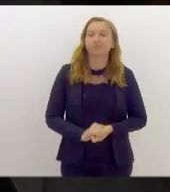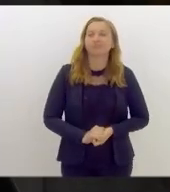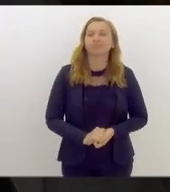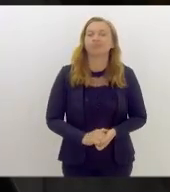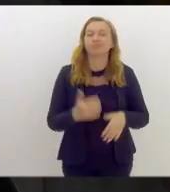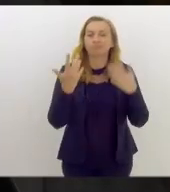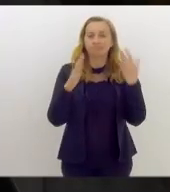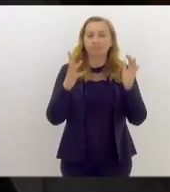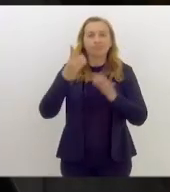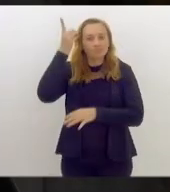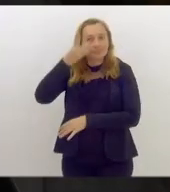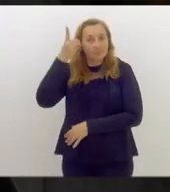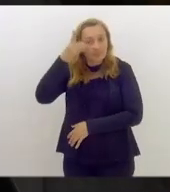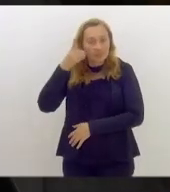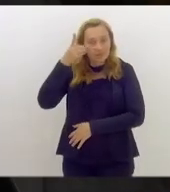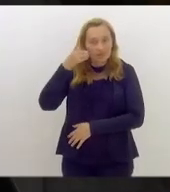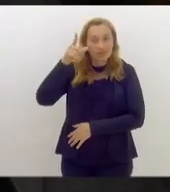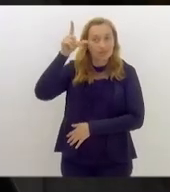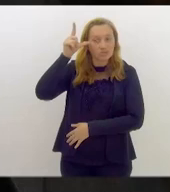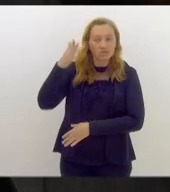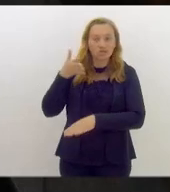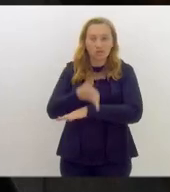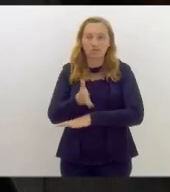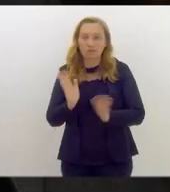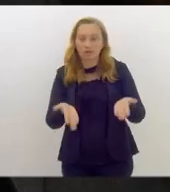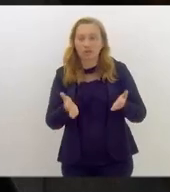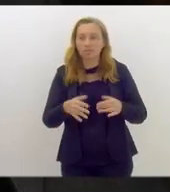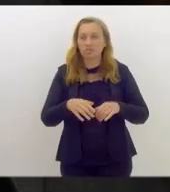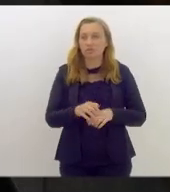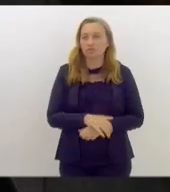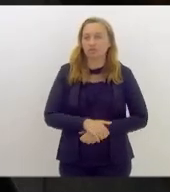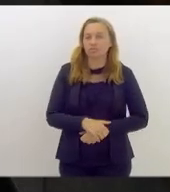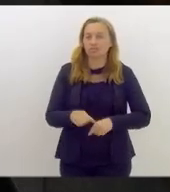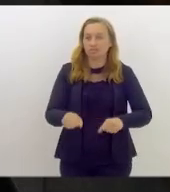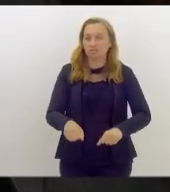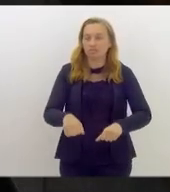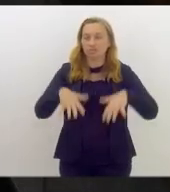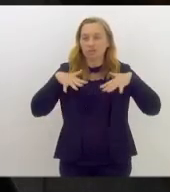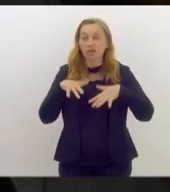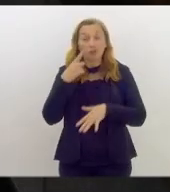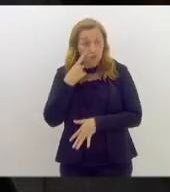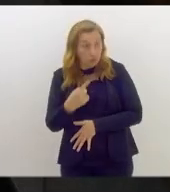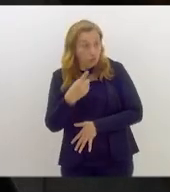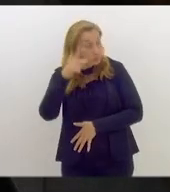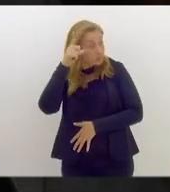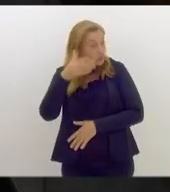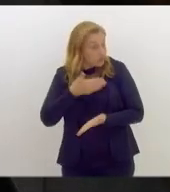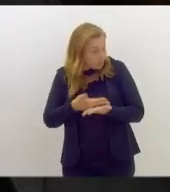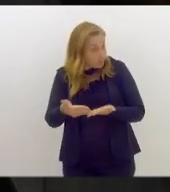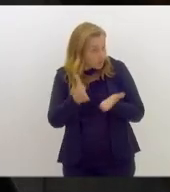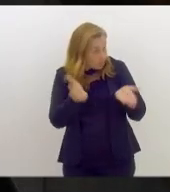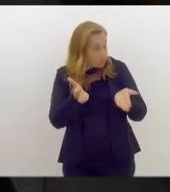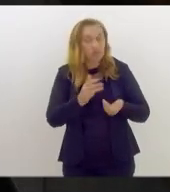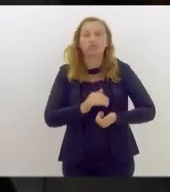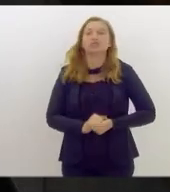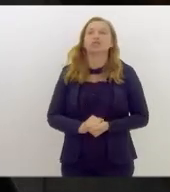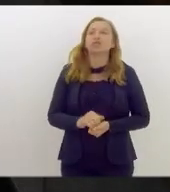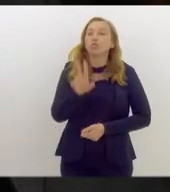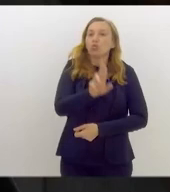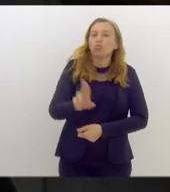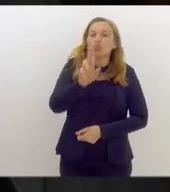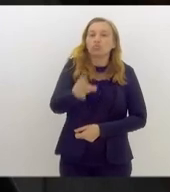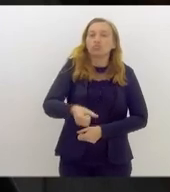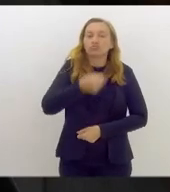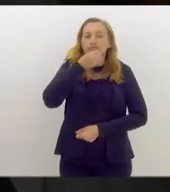deputada Lucinha também que chegou no plenário agora viu Lucinha eu quero começar hoje usando